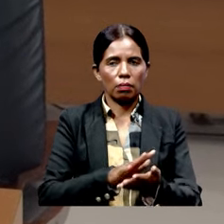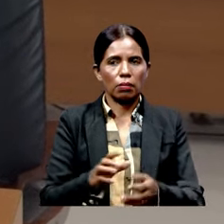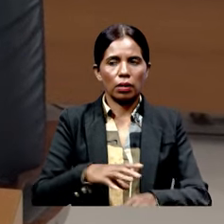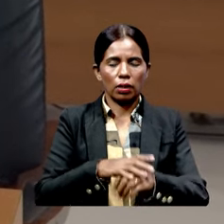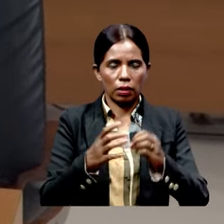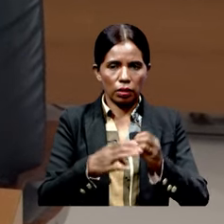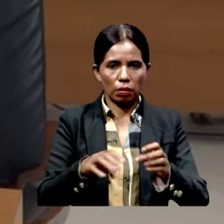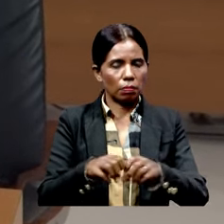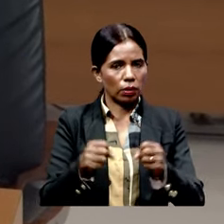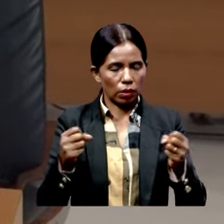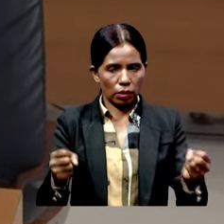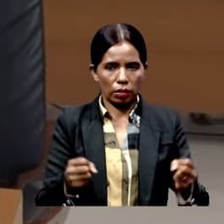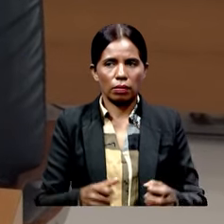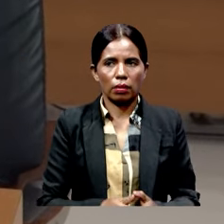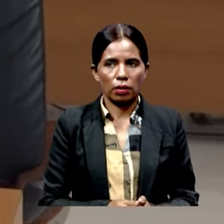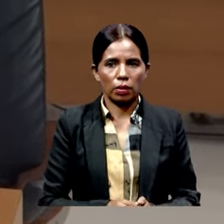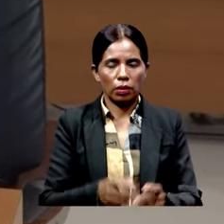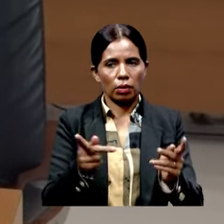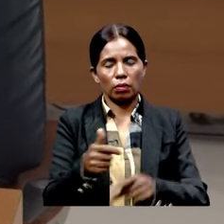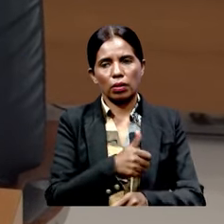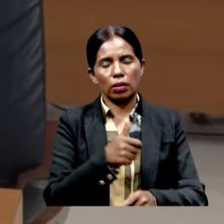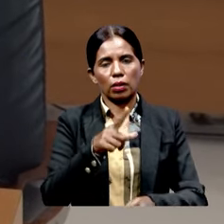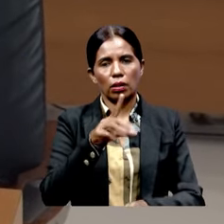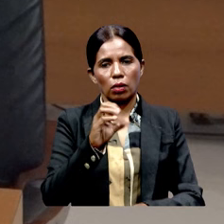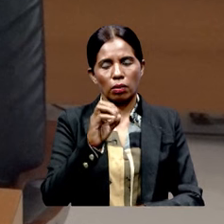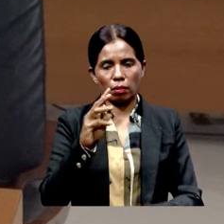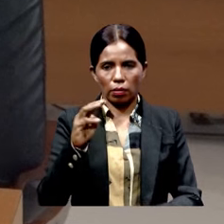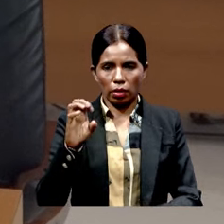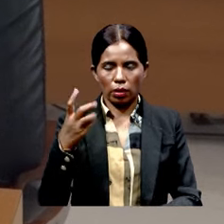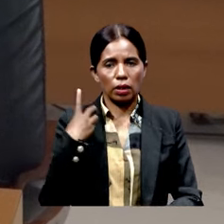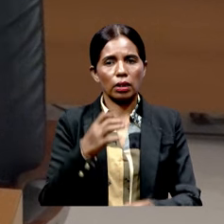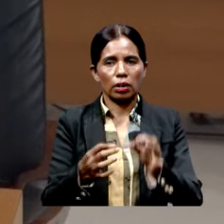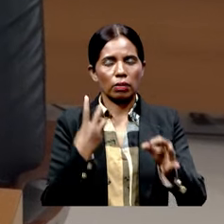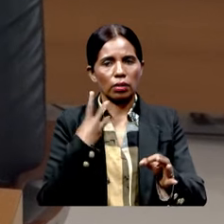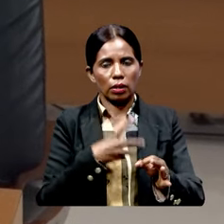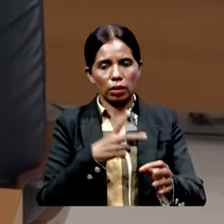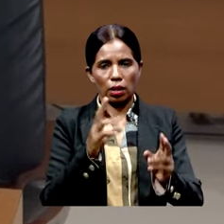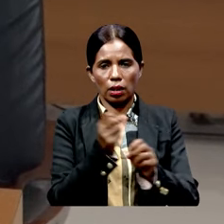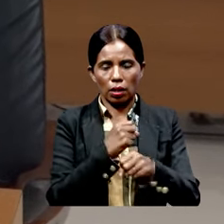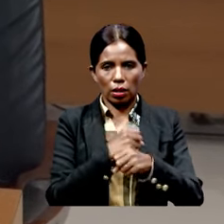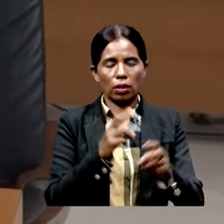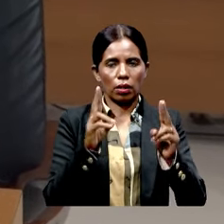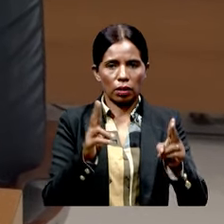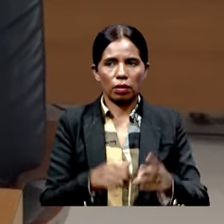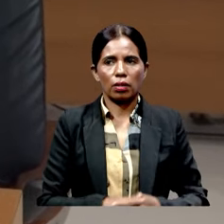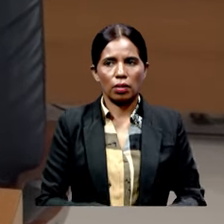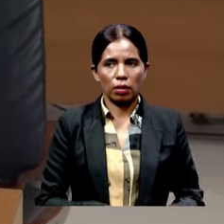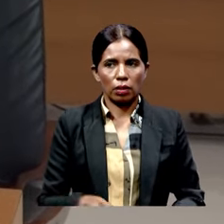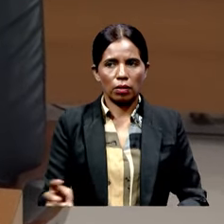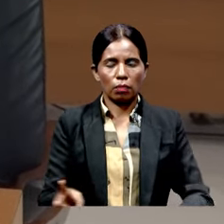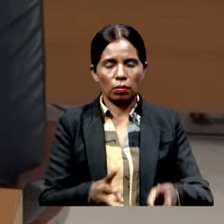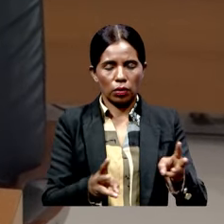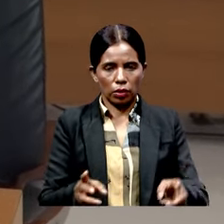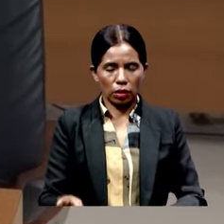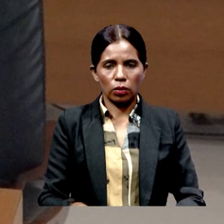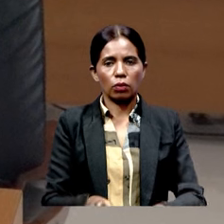kutu, kutu, ia parte lumian nia nemos, se ita la, atesipa la lais. Mota ne la tirdala